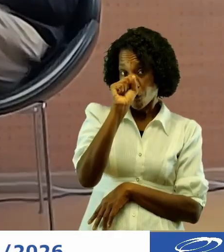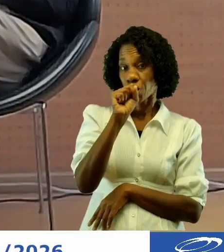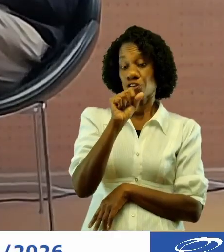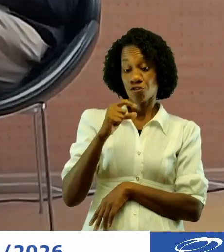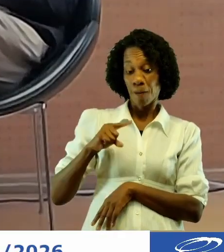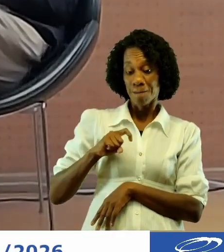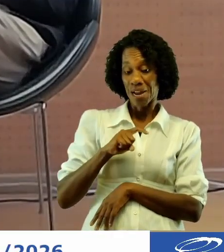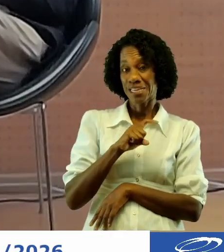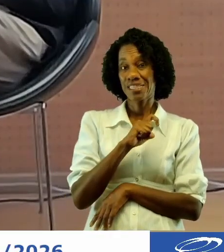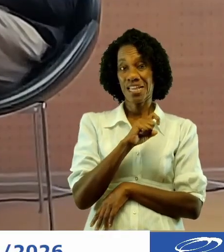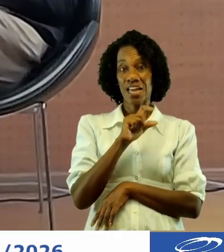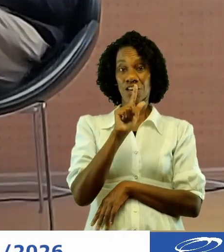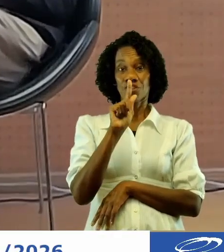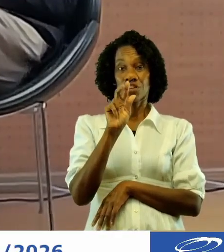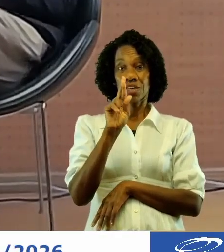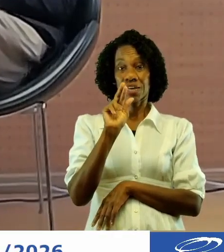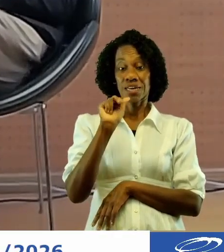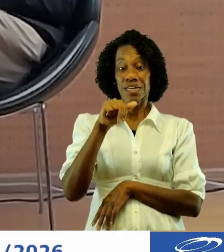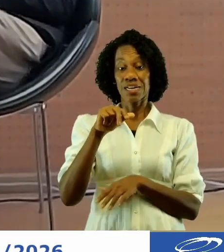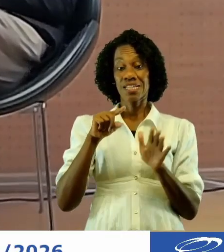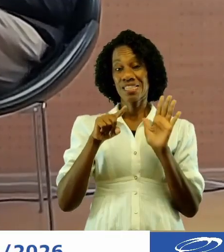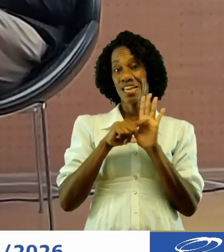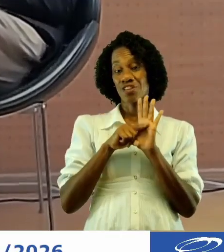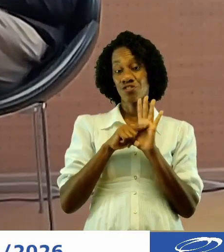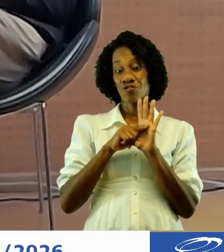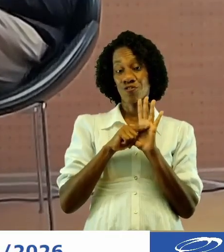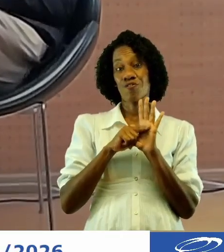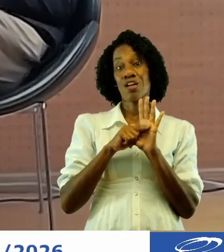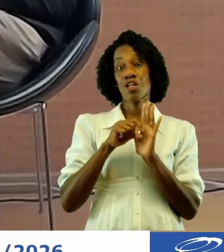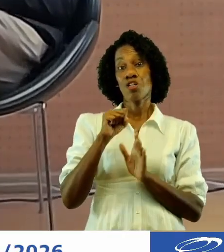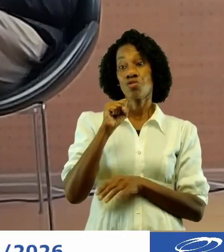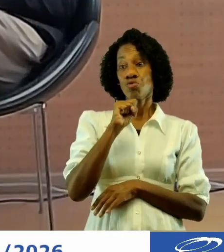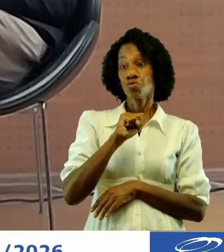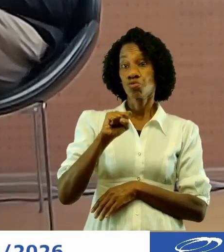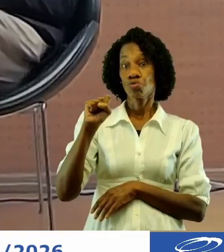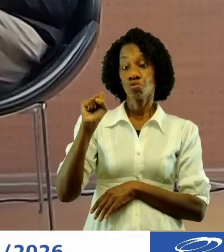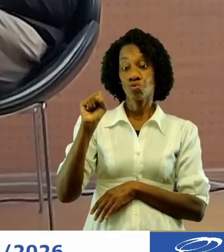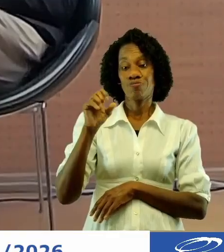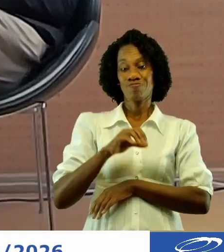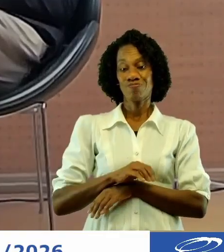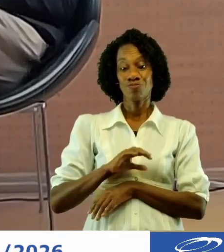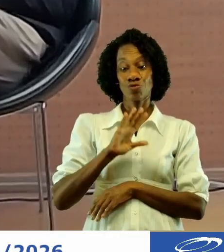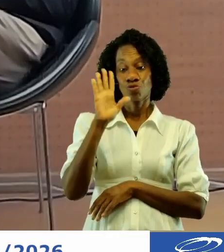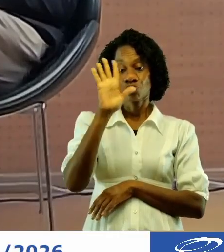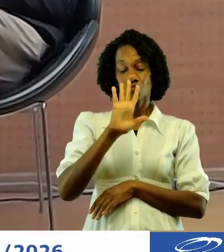gram-negativas entre o sul e o norte global. Okay. We have a recent study where we compare the